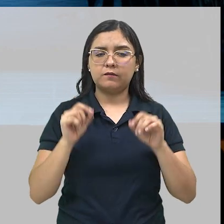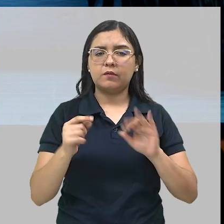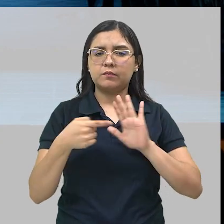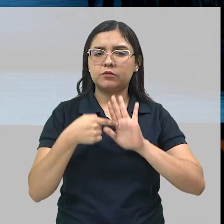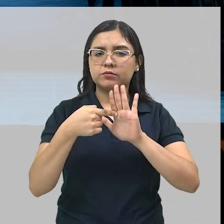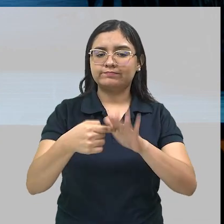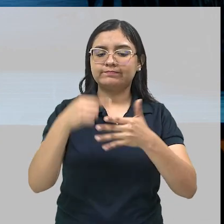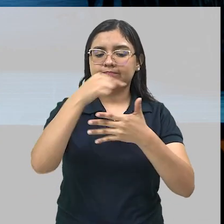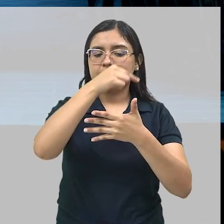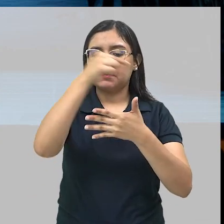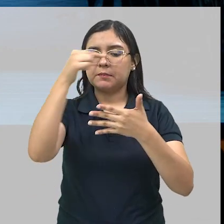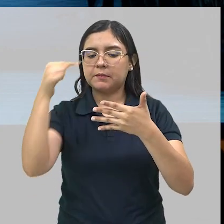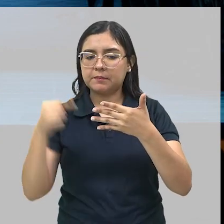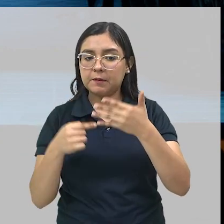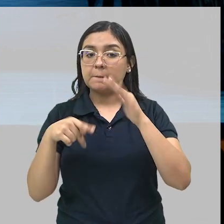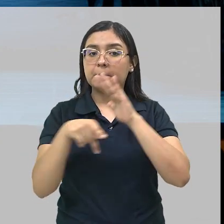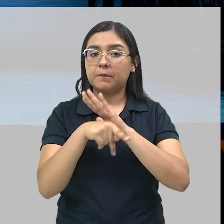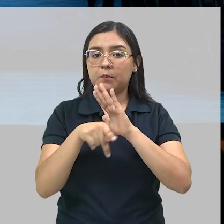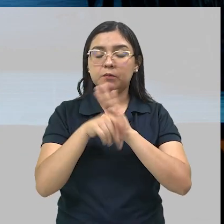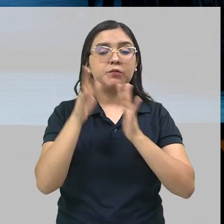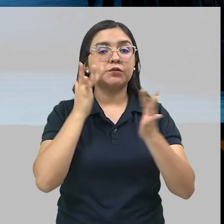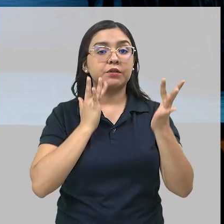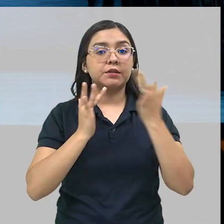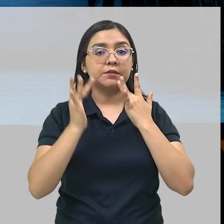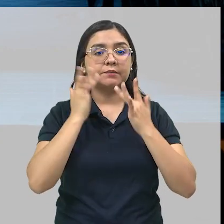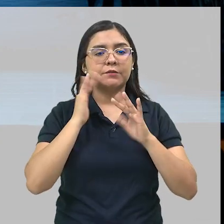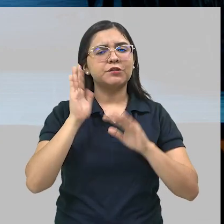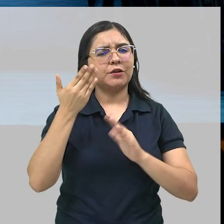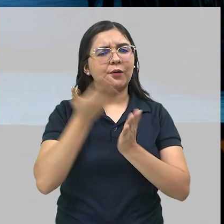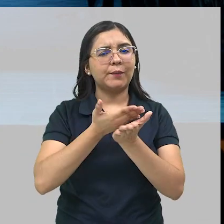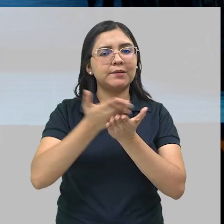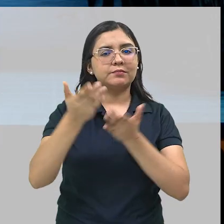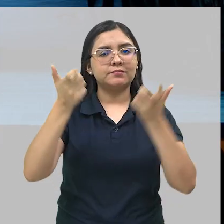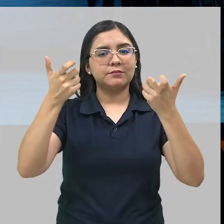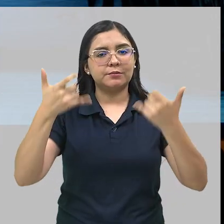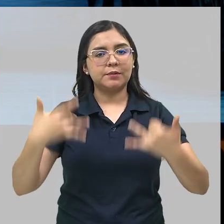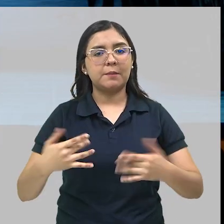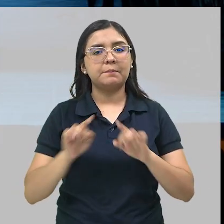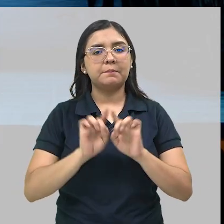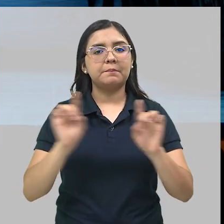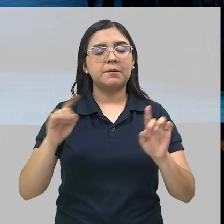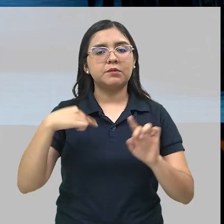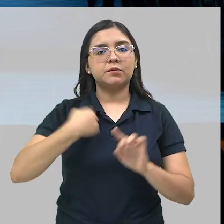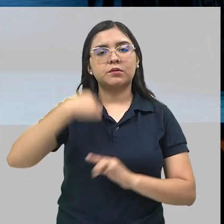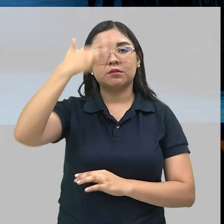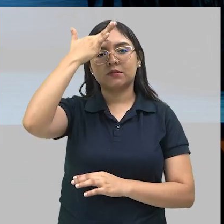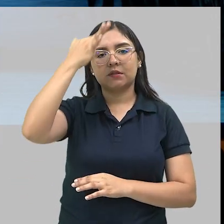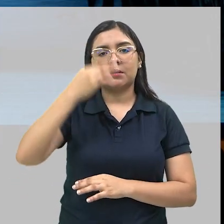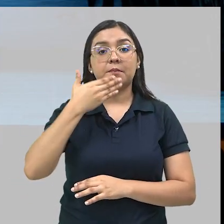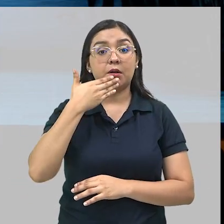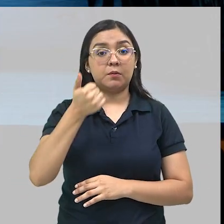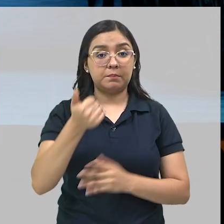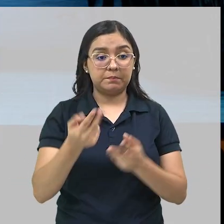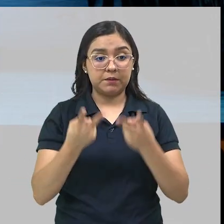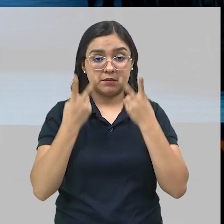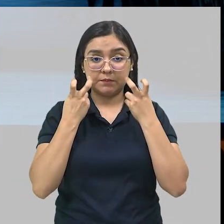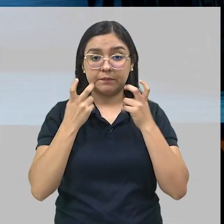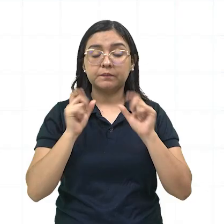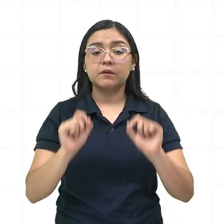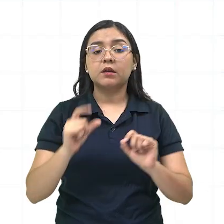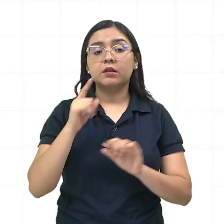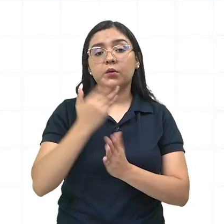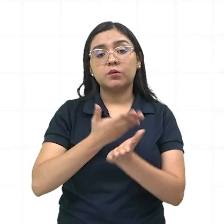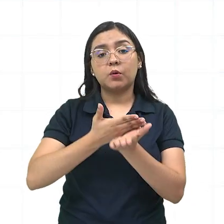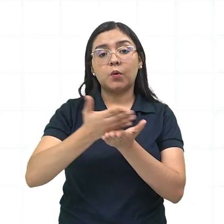alguns elementos que compõem uma peça. Já começamos a falar, mas vamos entender melhor, perceba. Aqui